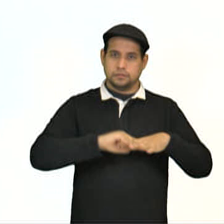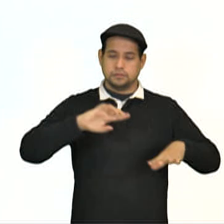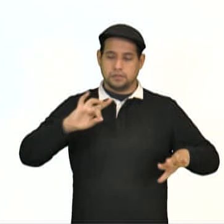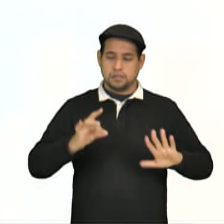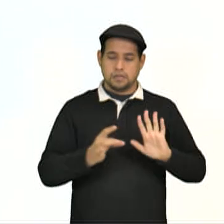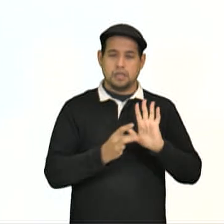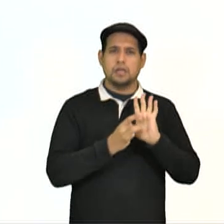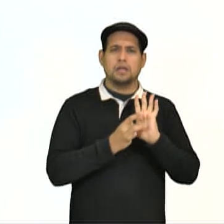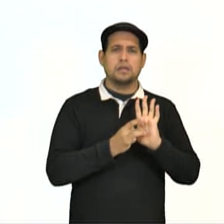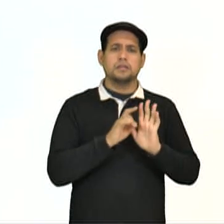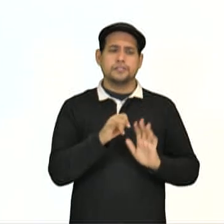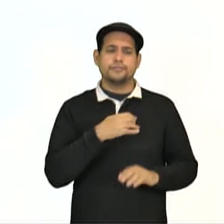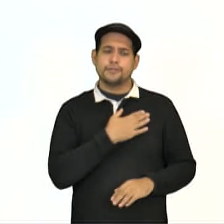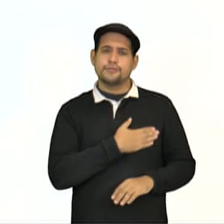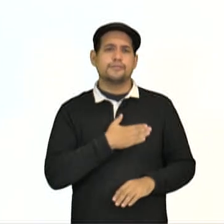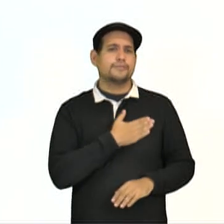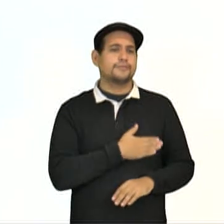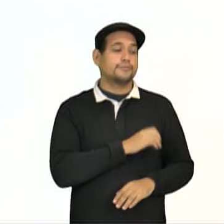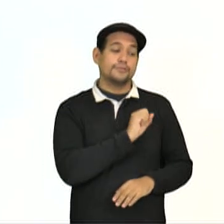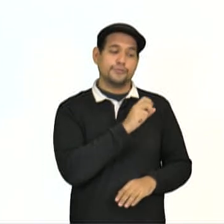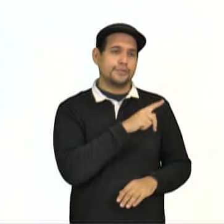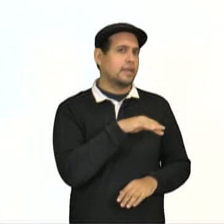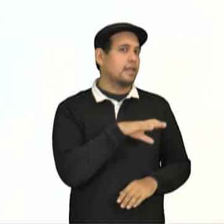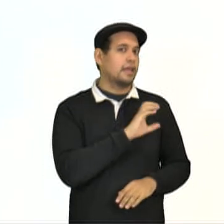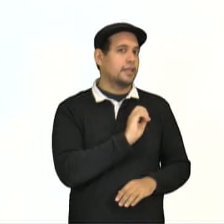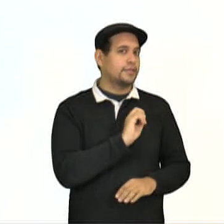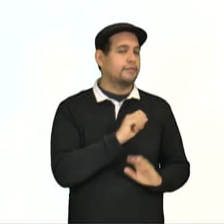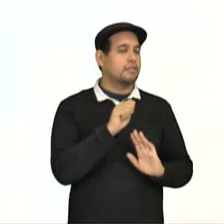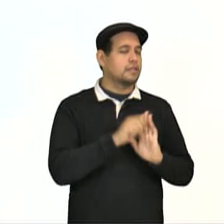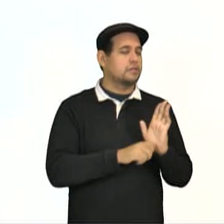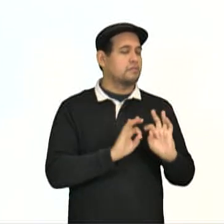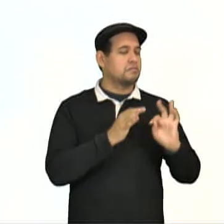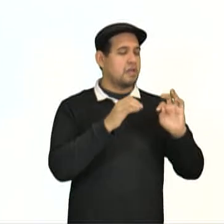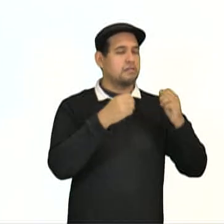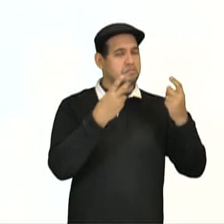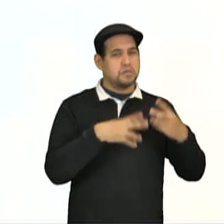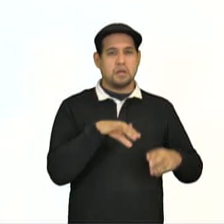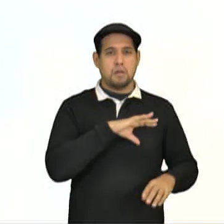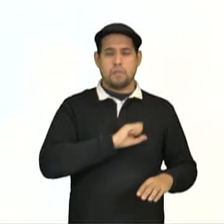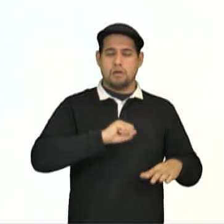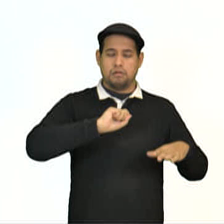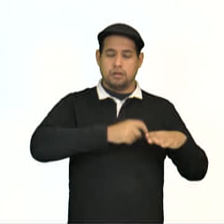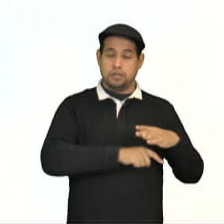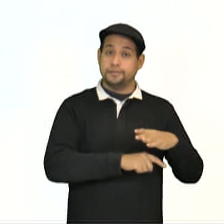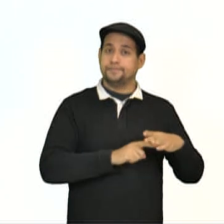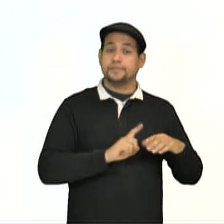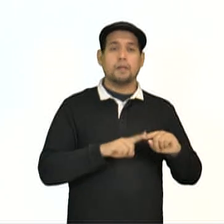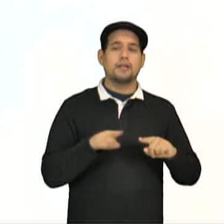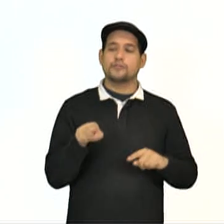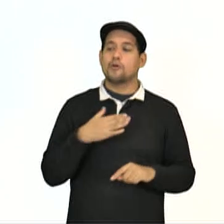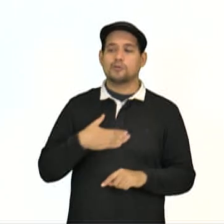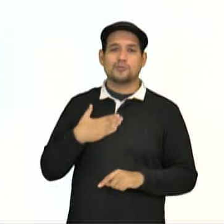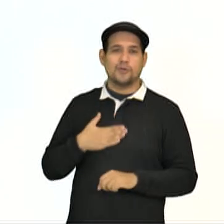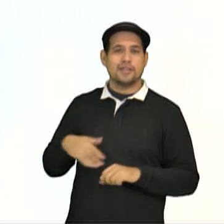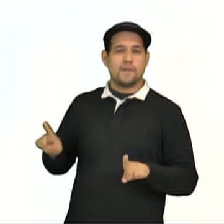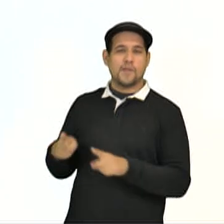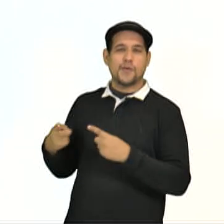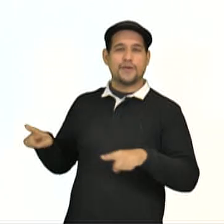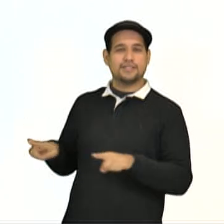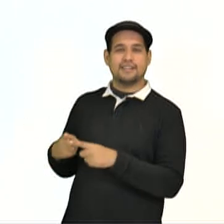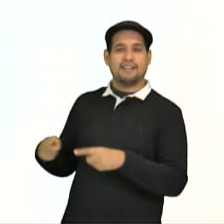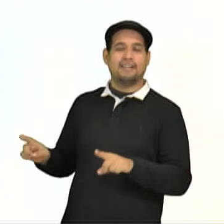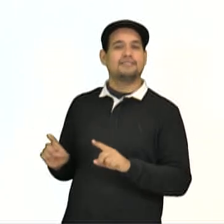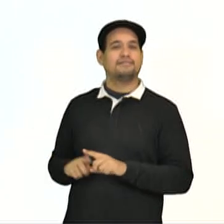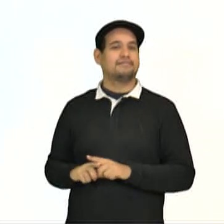verdadeiro. Bom, para quem gostou mais do soneto, né? Um texto mais técnico, fala de amor com mais intensidade. Para quem gostou mais da letra de